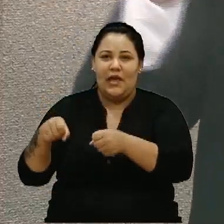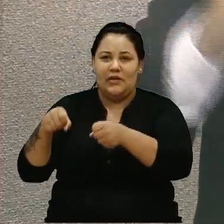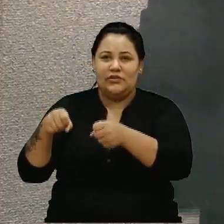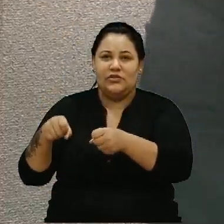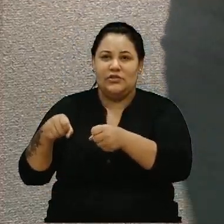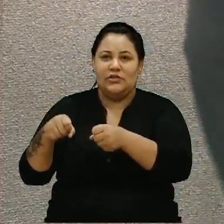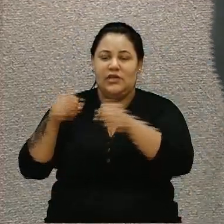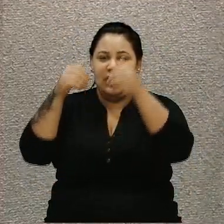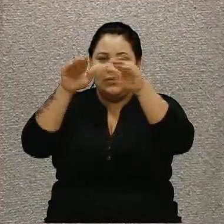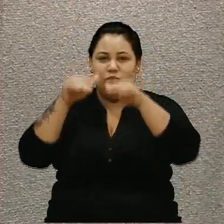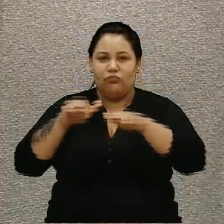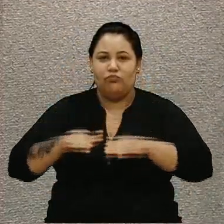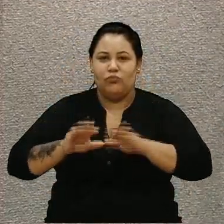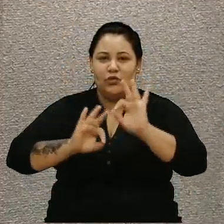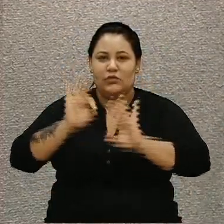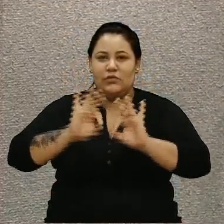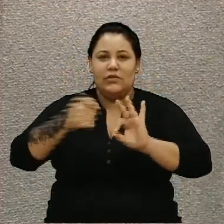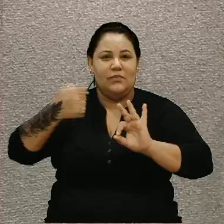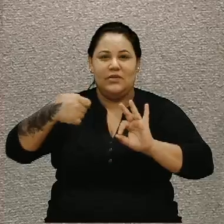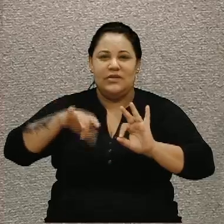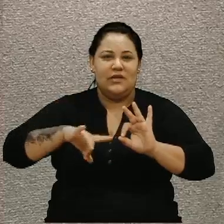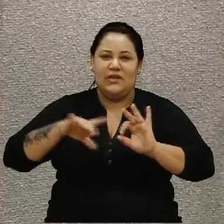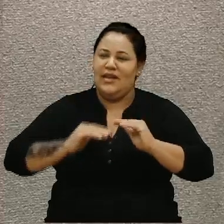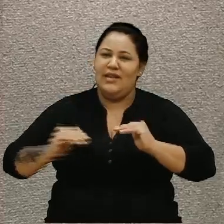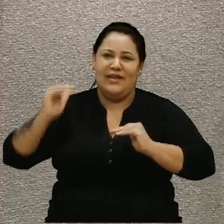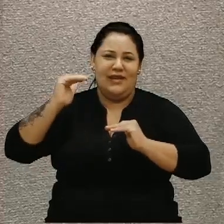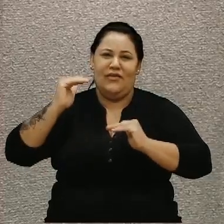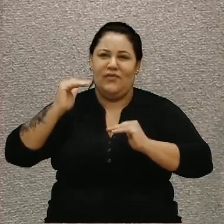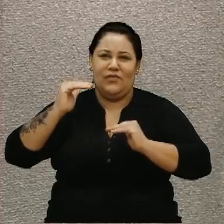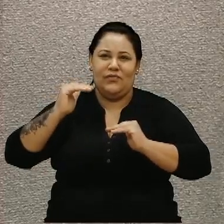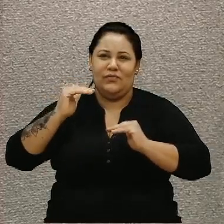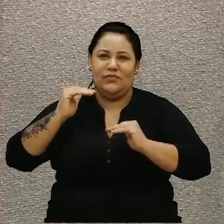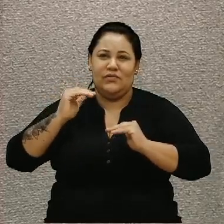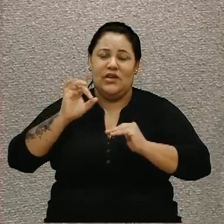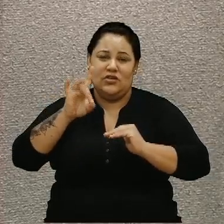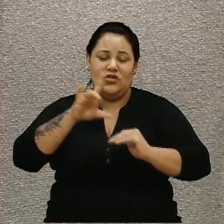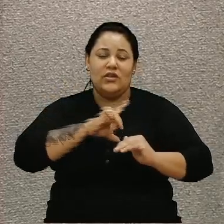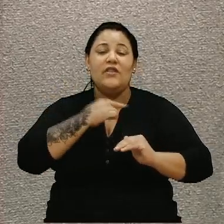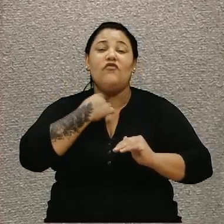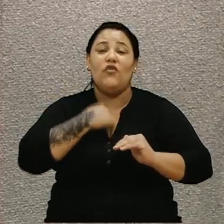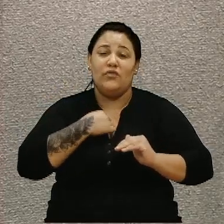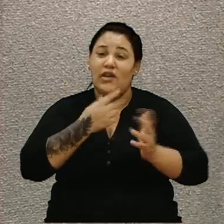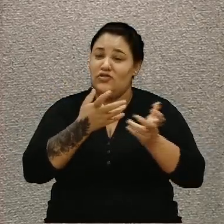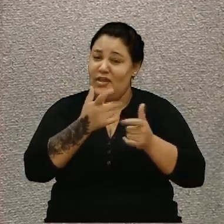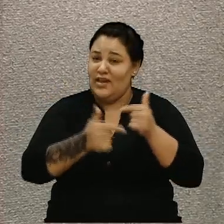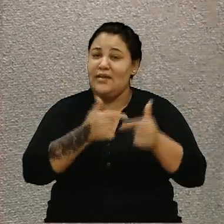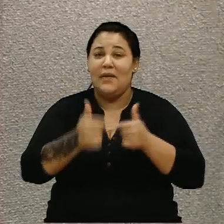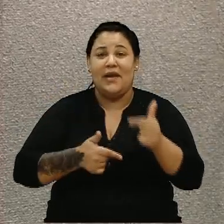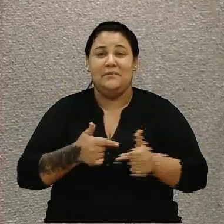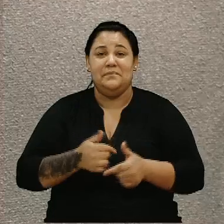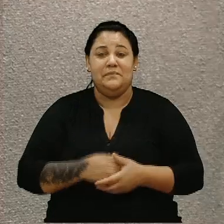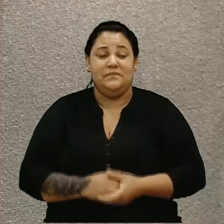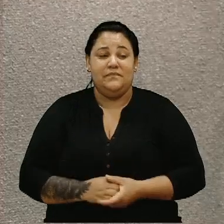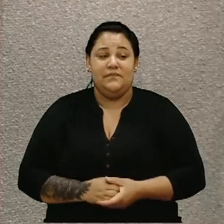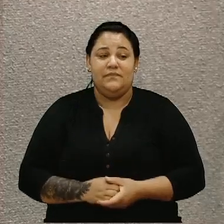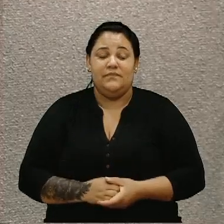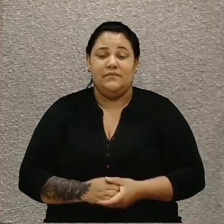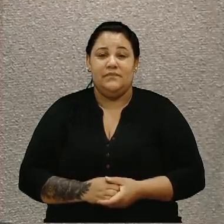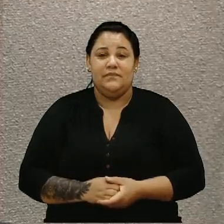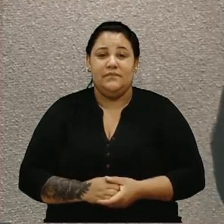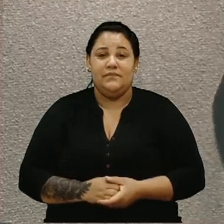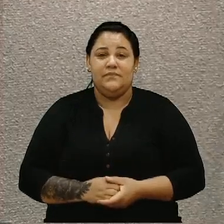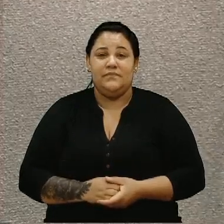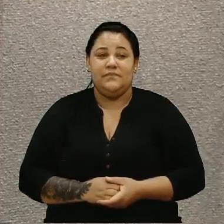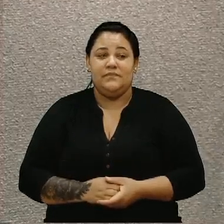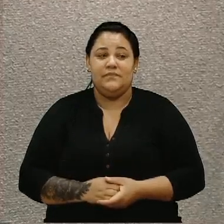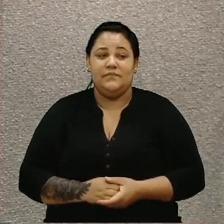nenhum nível técnico para isso. Só basta ter vontade e querer trabalhar. E também, o que eles